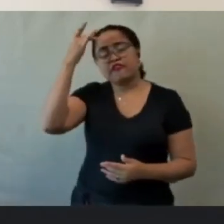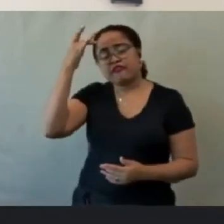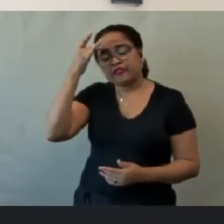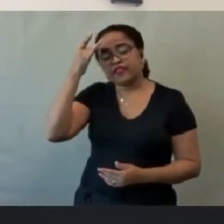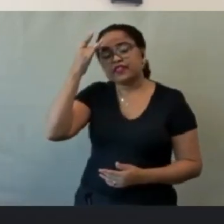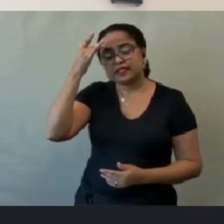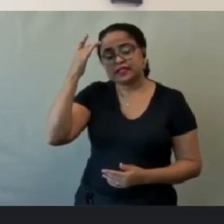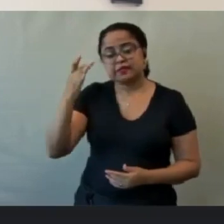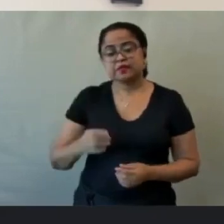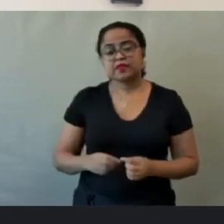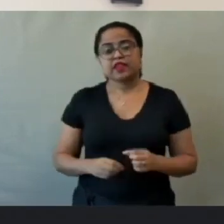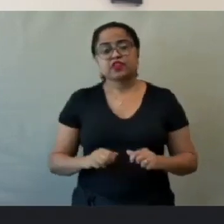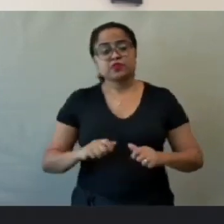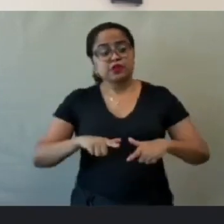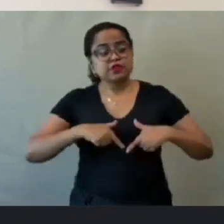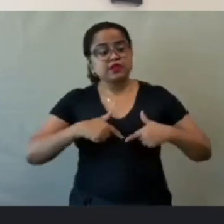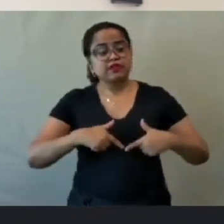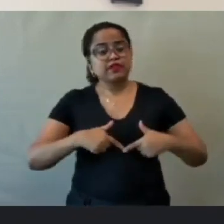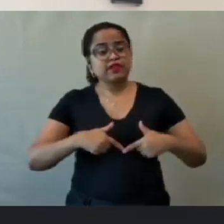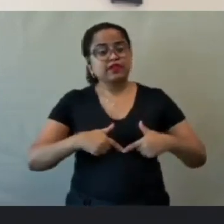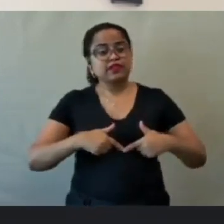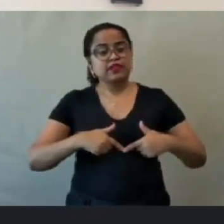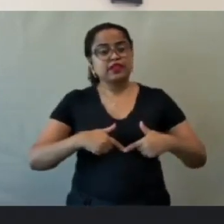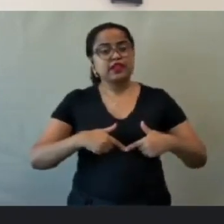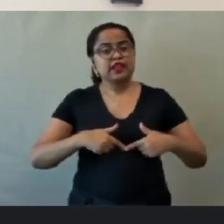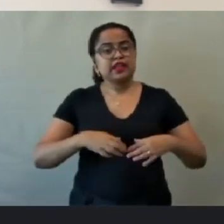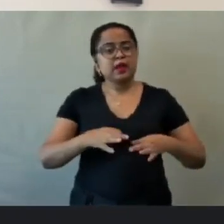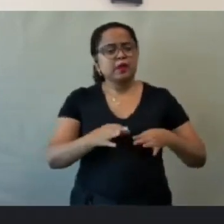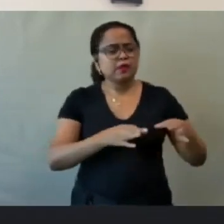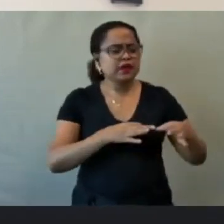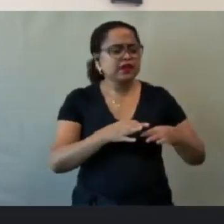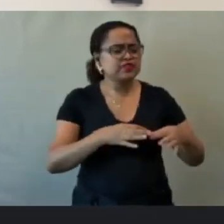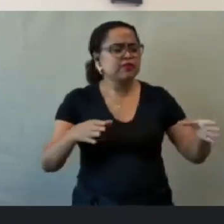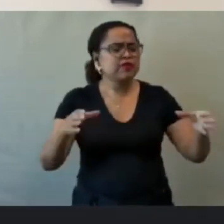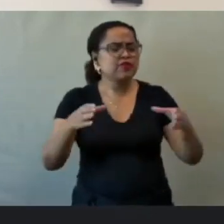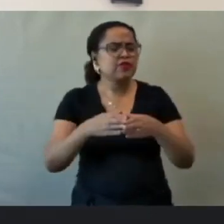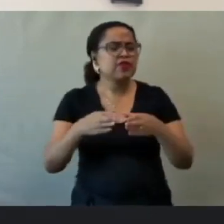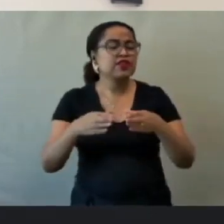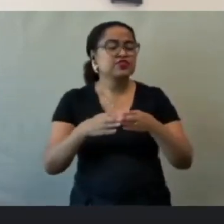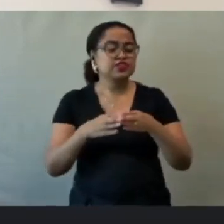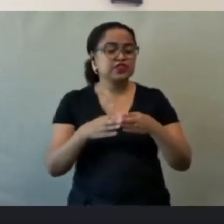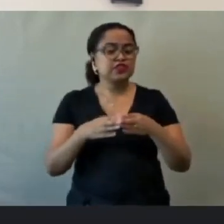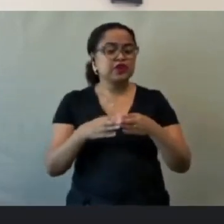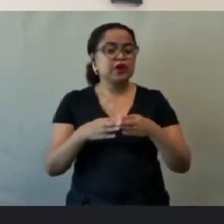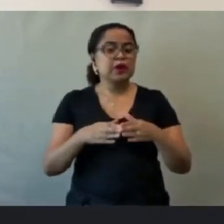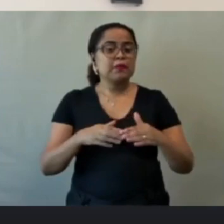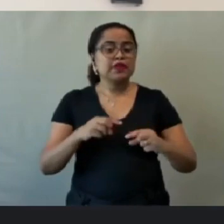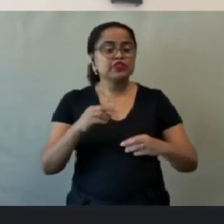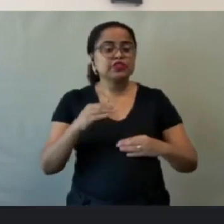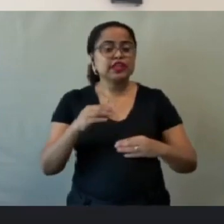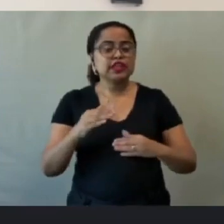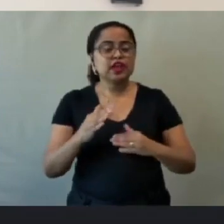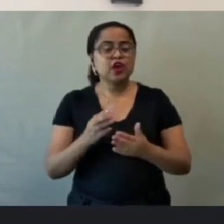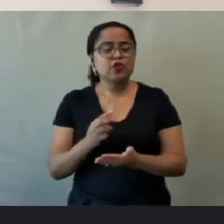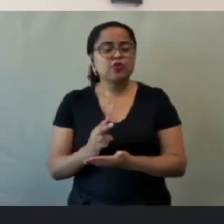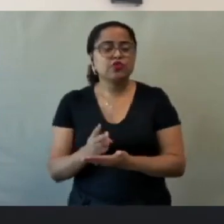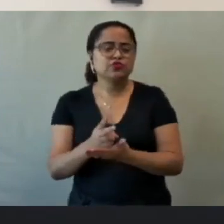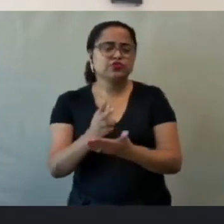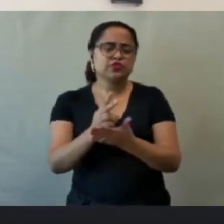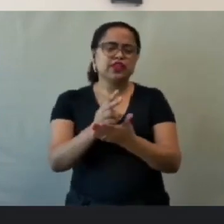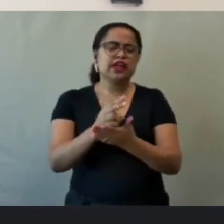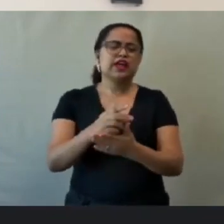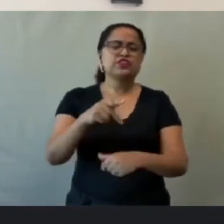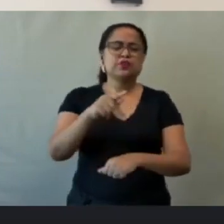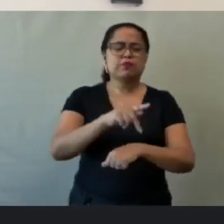nós precisamos defender planejamento coletivo para que a gente tenha continuidade pedagógica nessa escola, para que a gente tenha uma